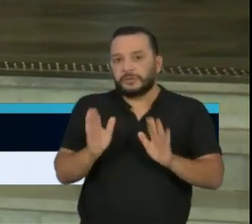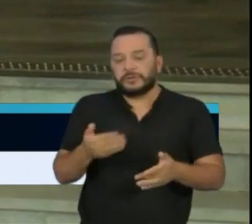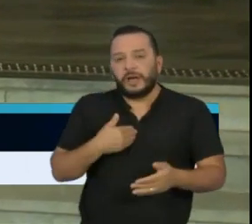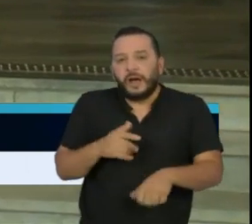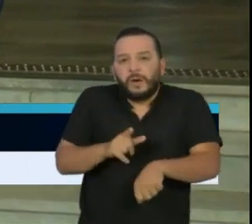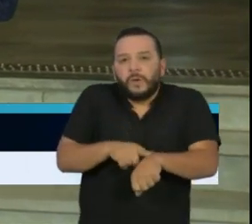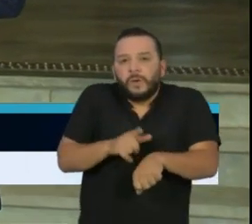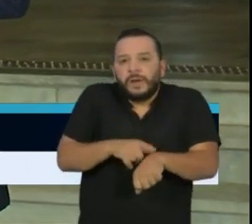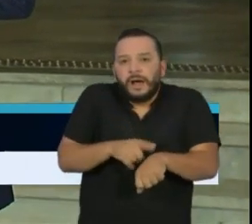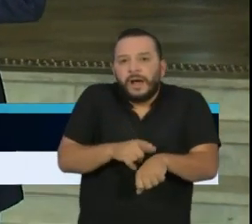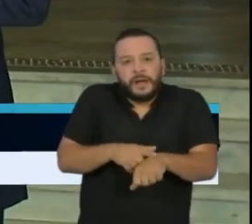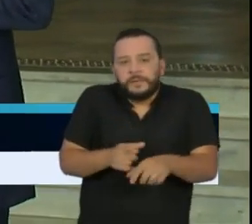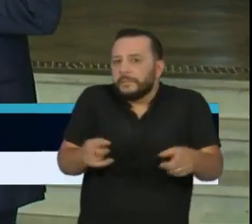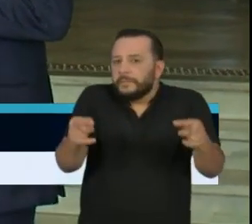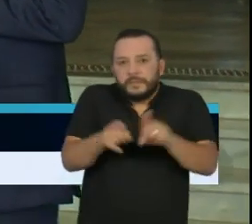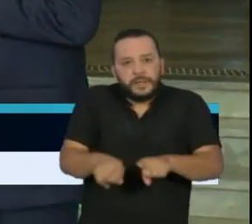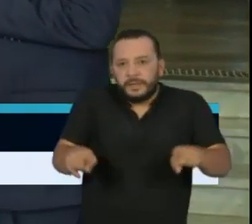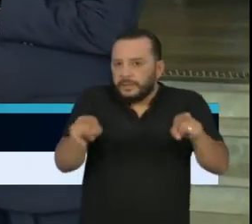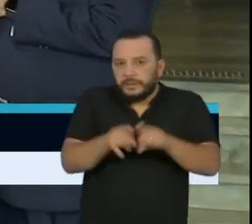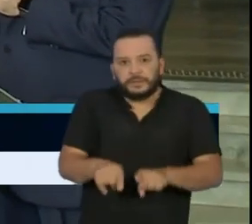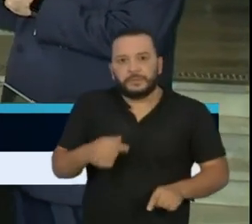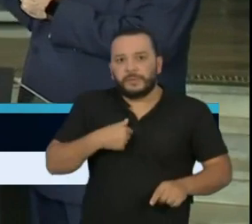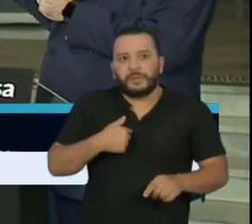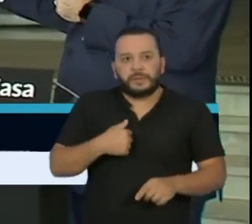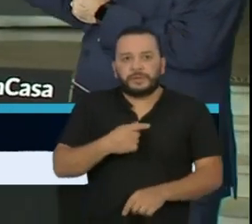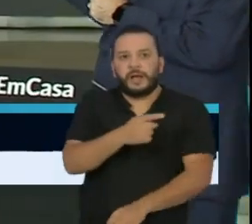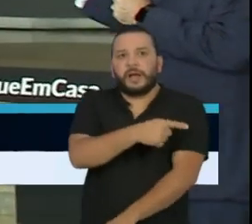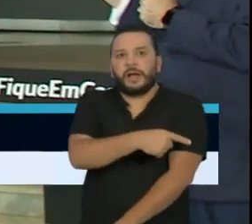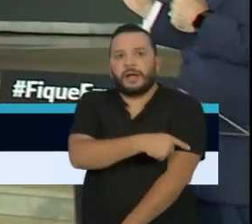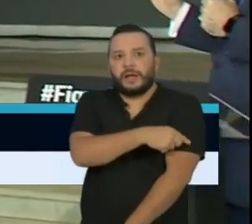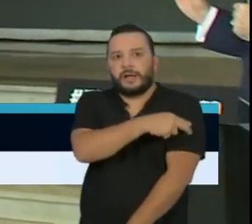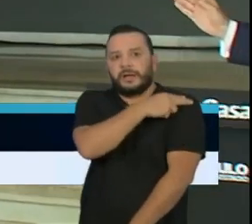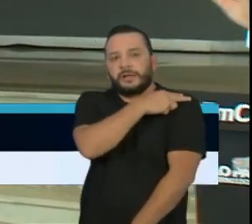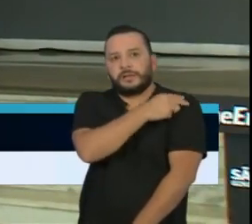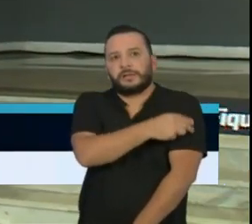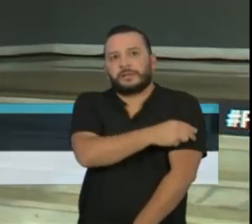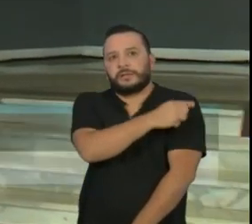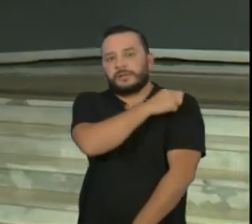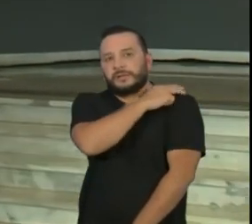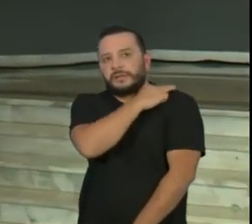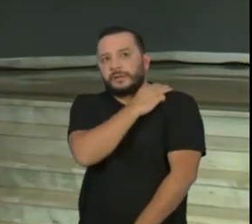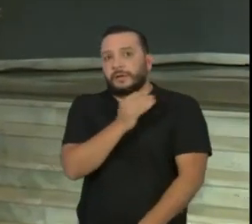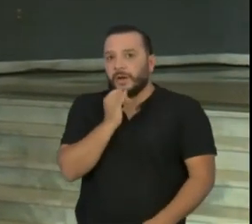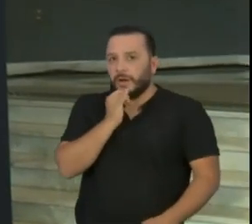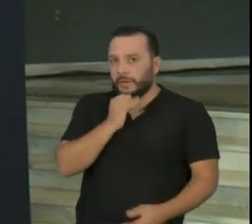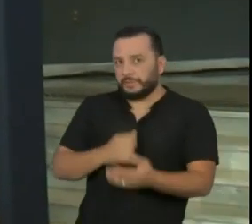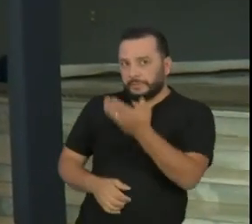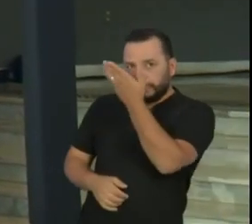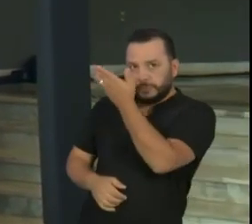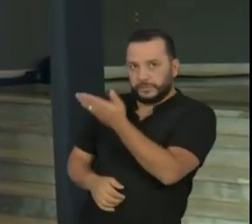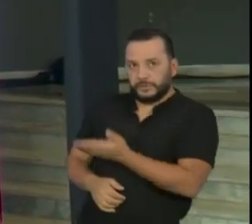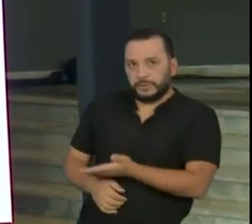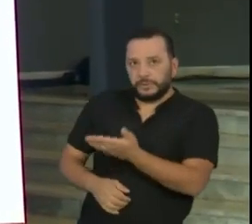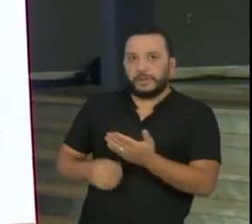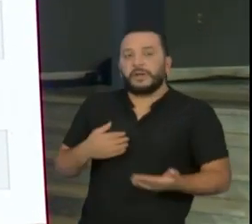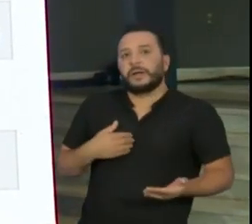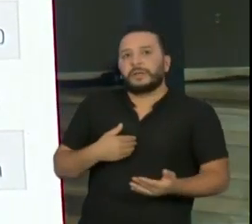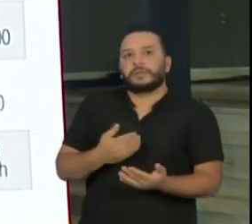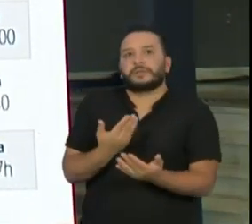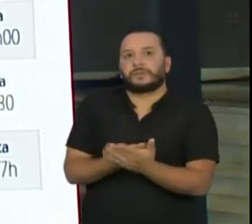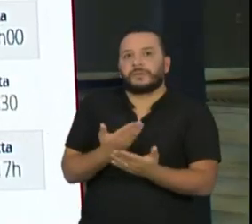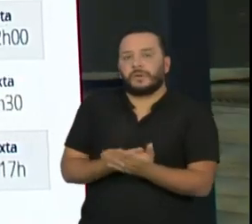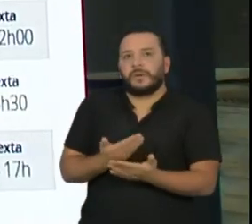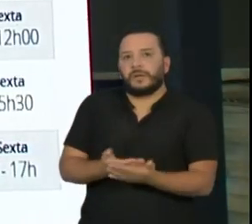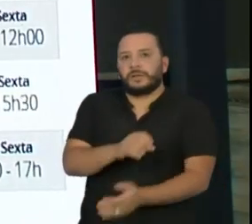horários fixos para cada um dos anos em cada um dos canais. Por exemplo, o primeiro ano dos anos iniciais